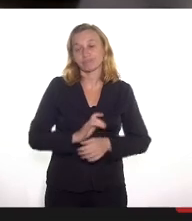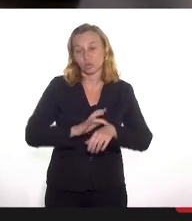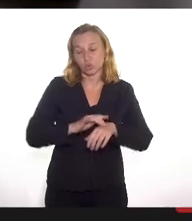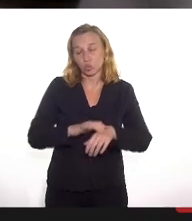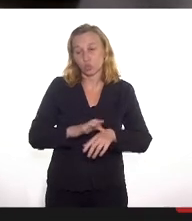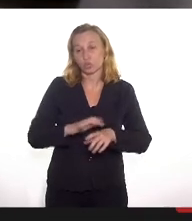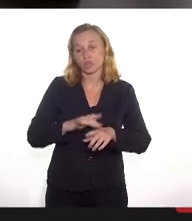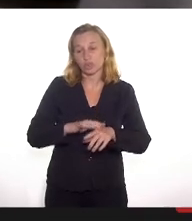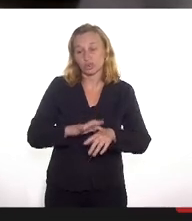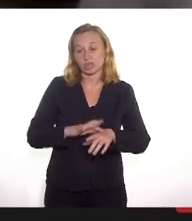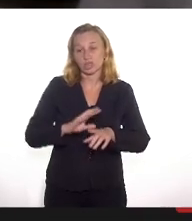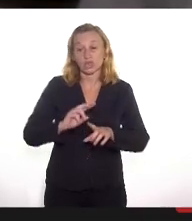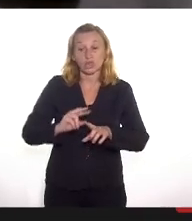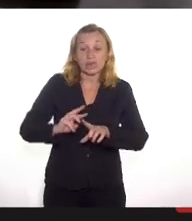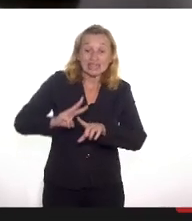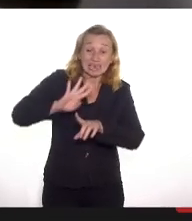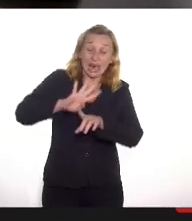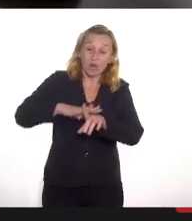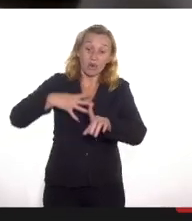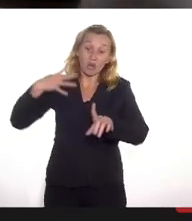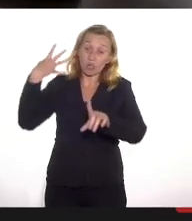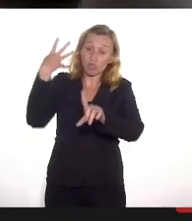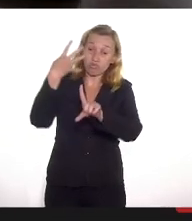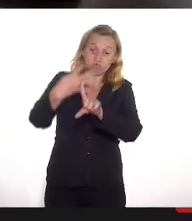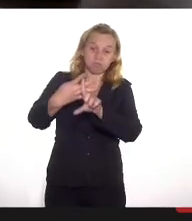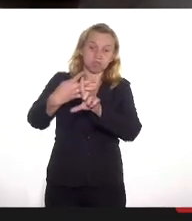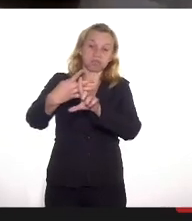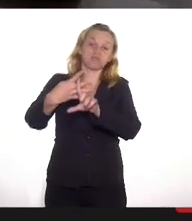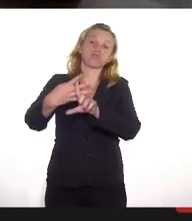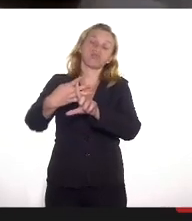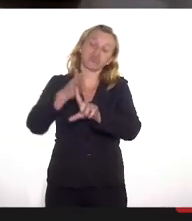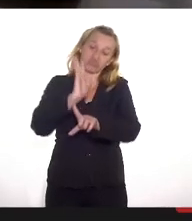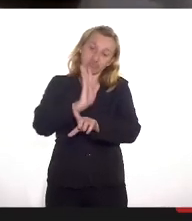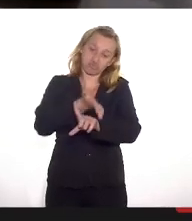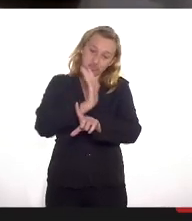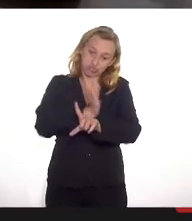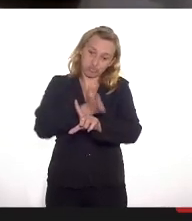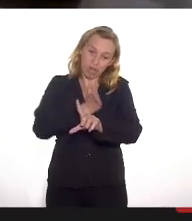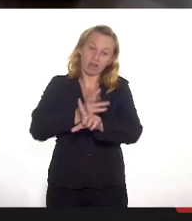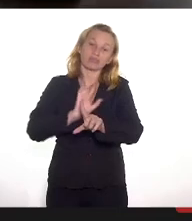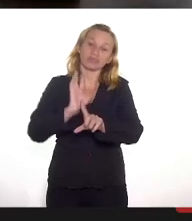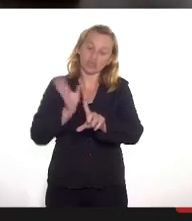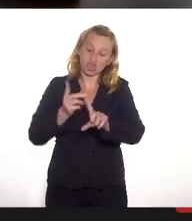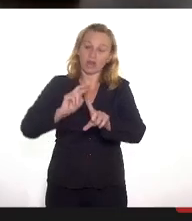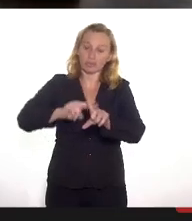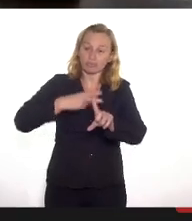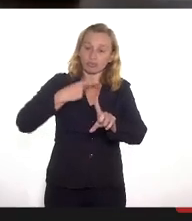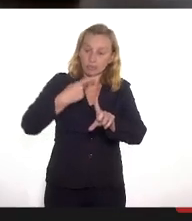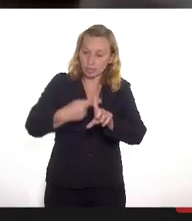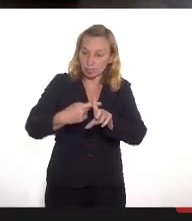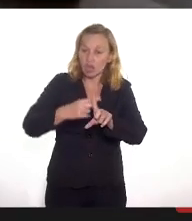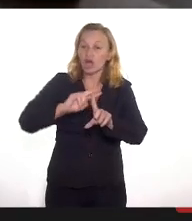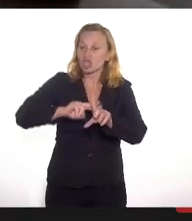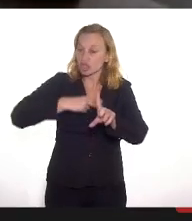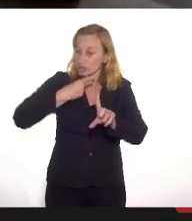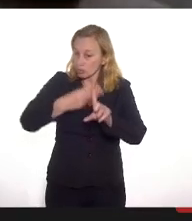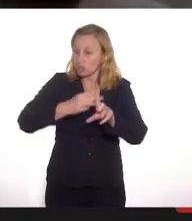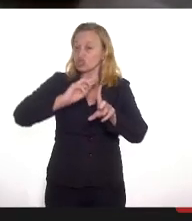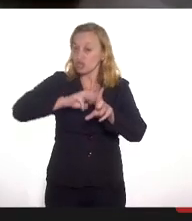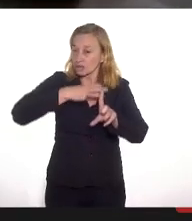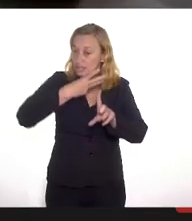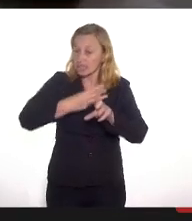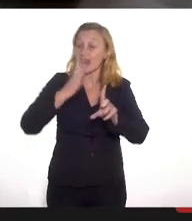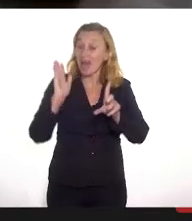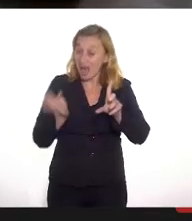nós temos três horas já começa agora pega já existe uma perspectiva de nós chegarmos a uma quarta